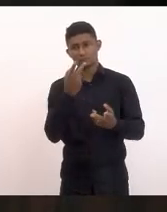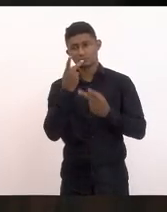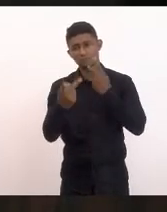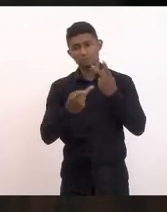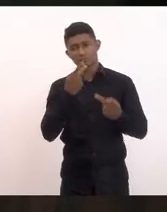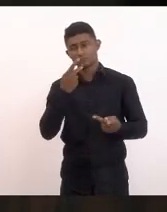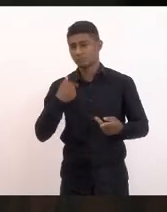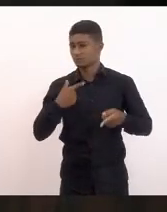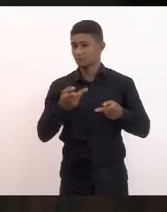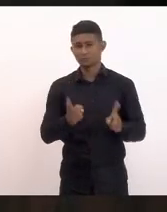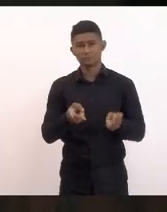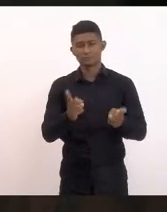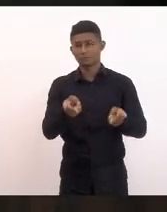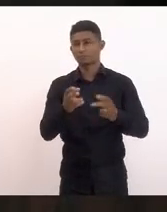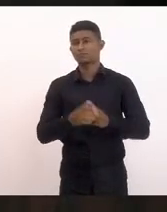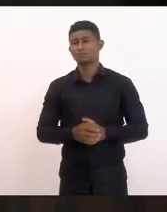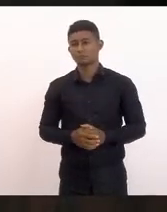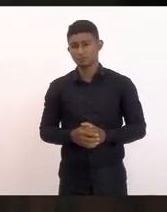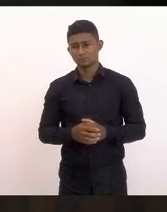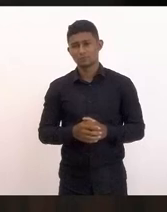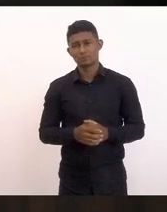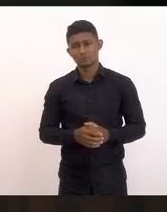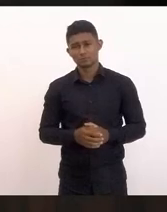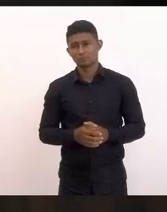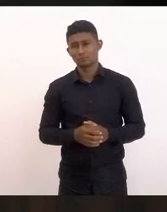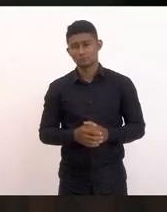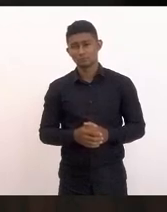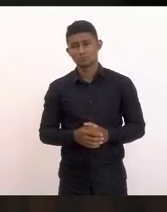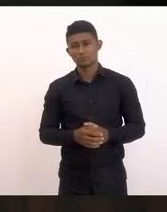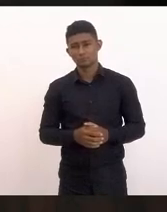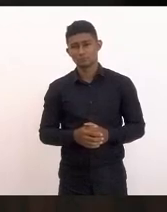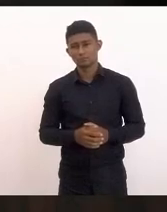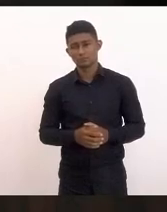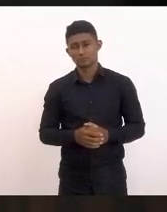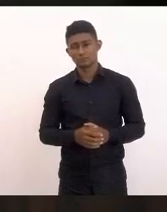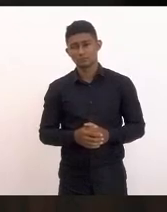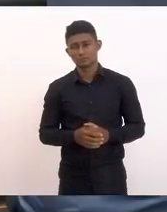dar sequência da ordem. Te agradeço, presidente. Então, para encerrar... Eu quero falar...